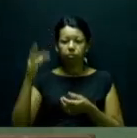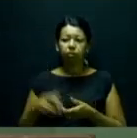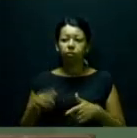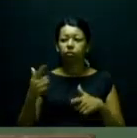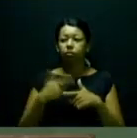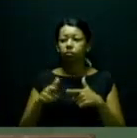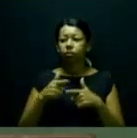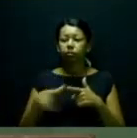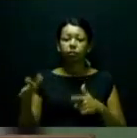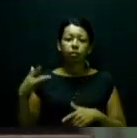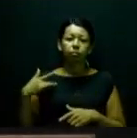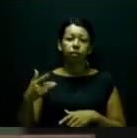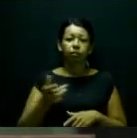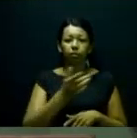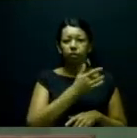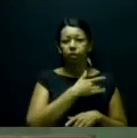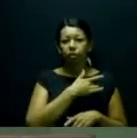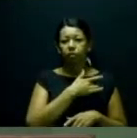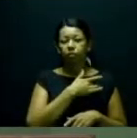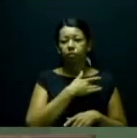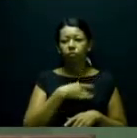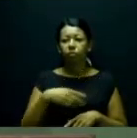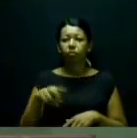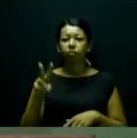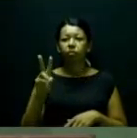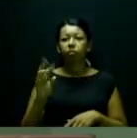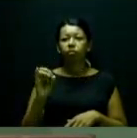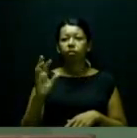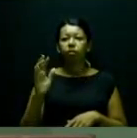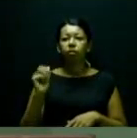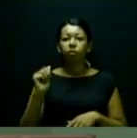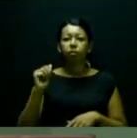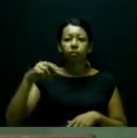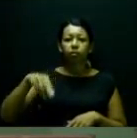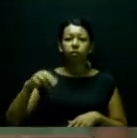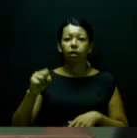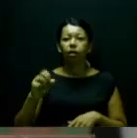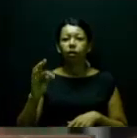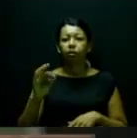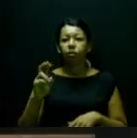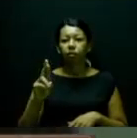e, entre outros, finasterida e